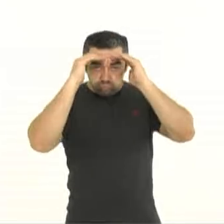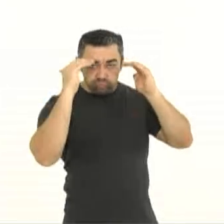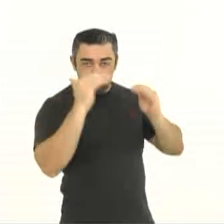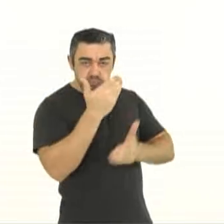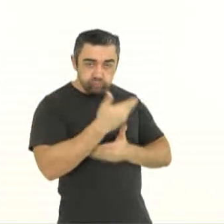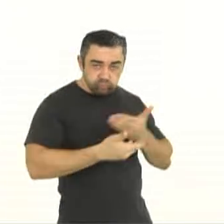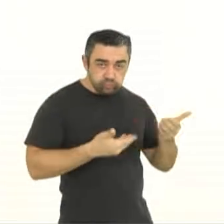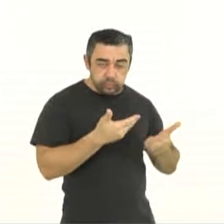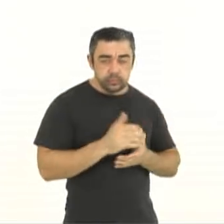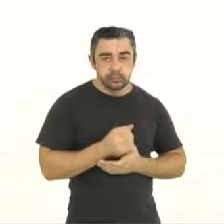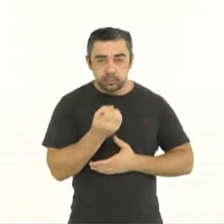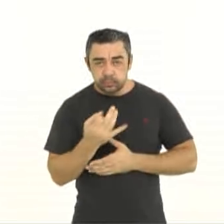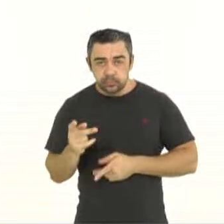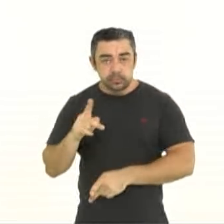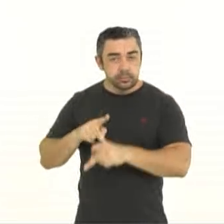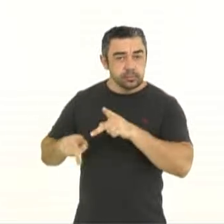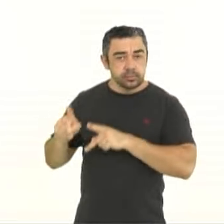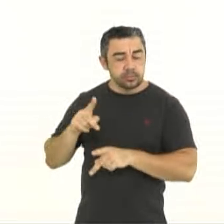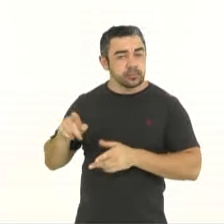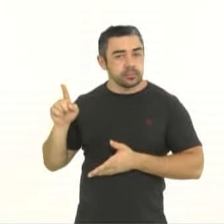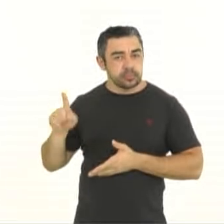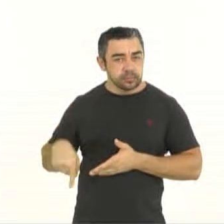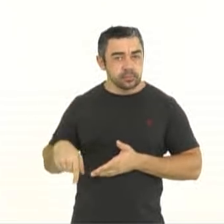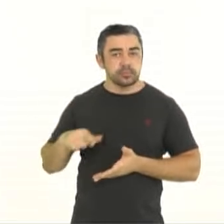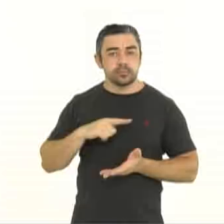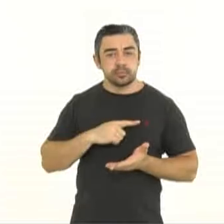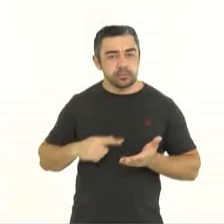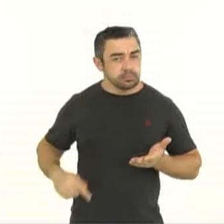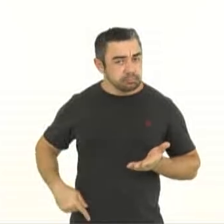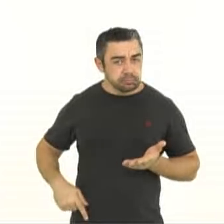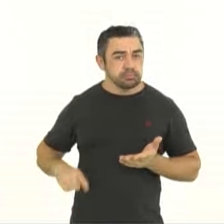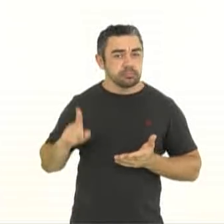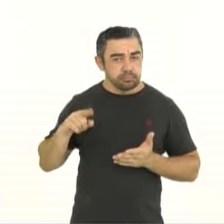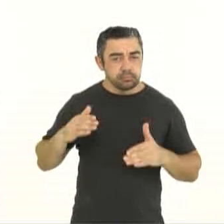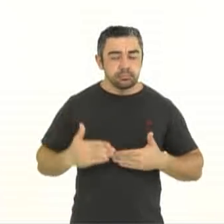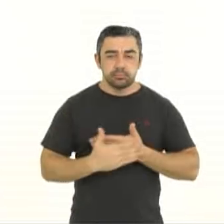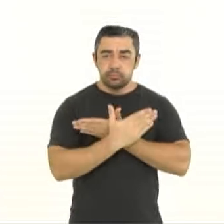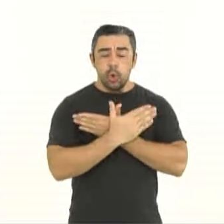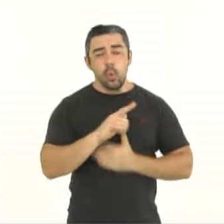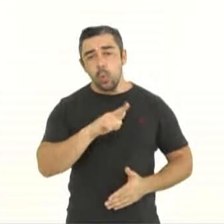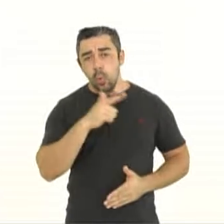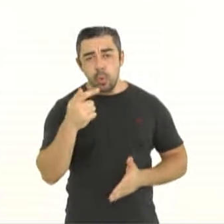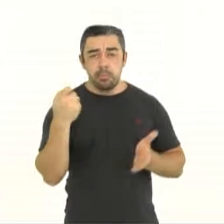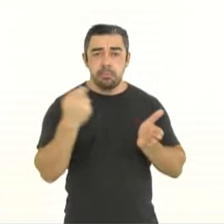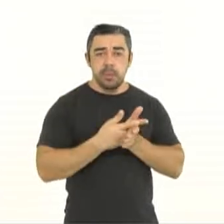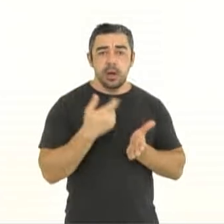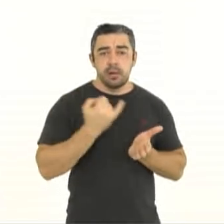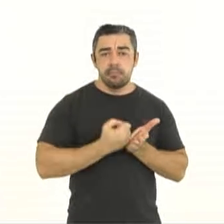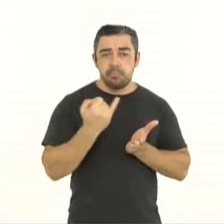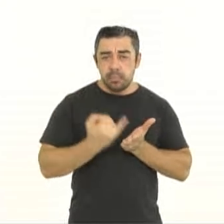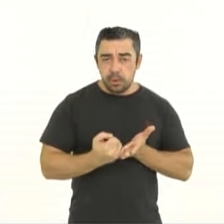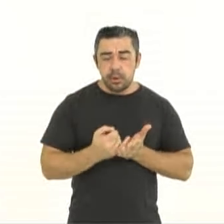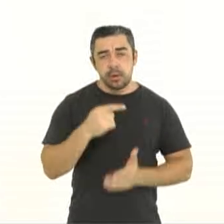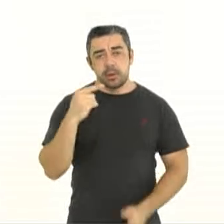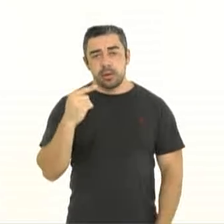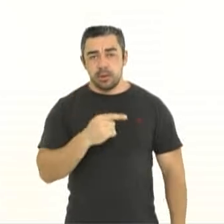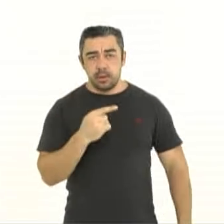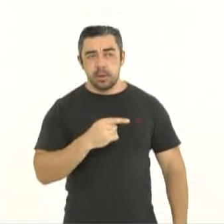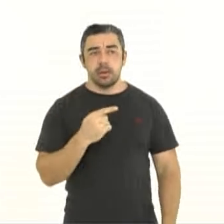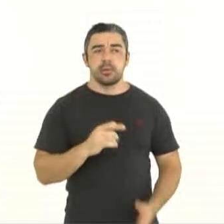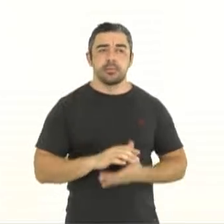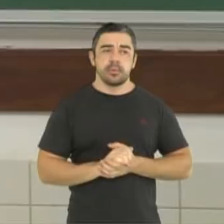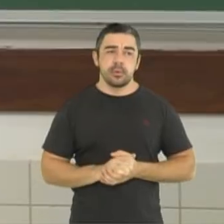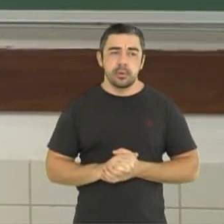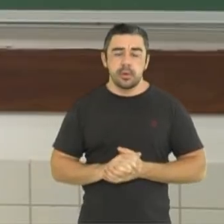subordinação. Alguns povos eram administrados por governantes astecas, outros pagavam impostos à força. Como